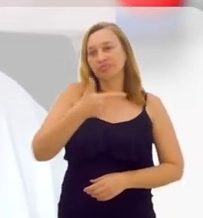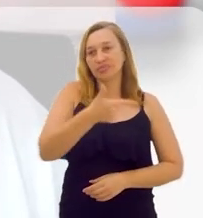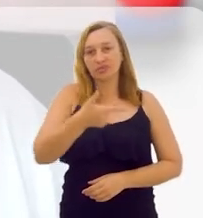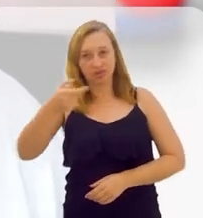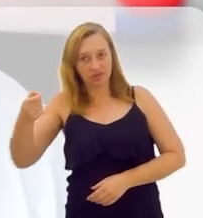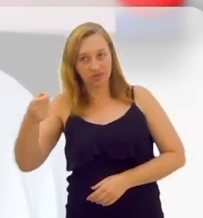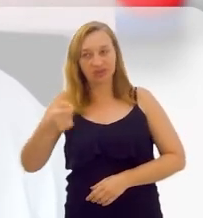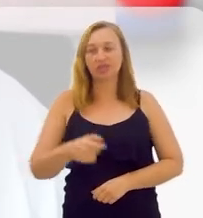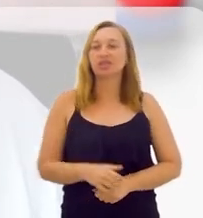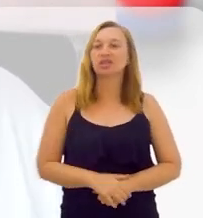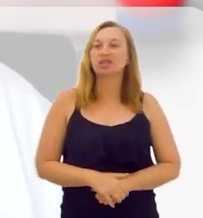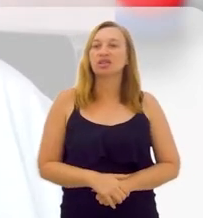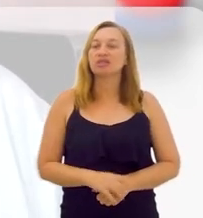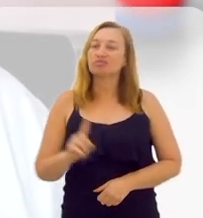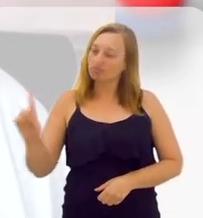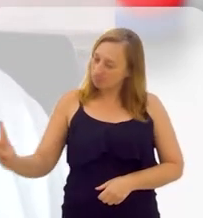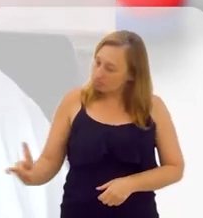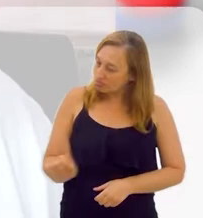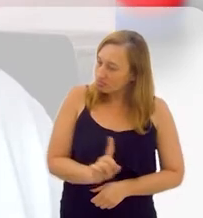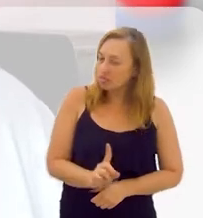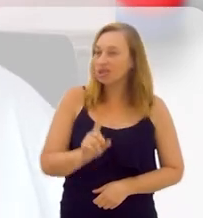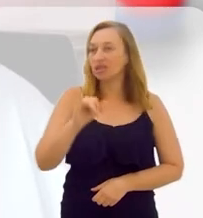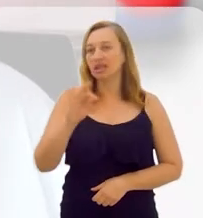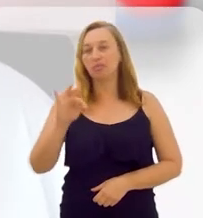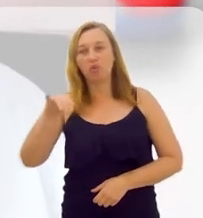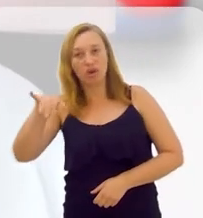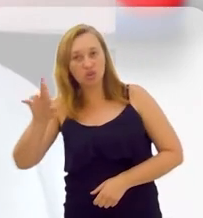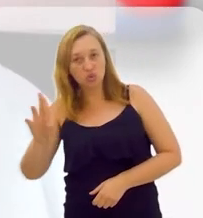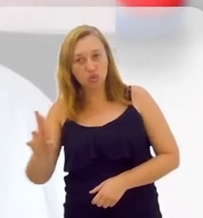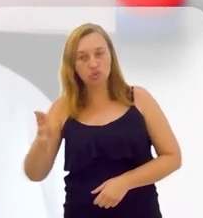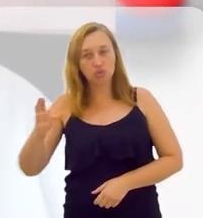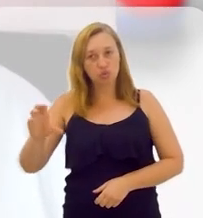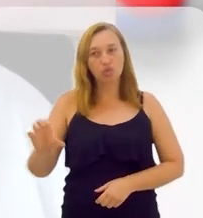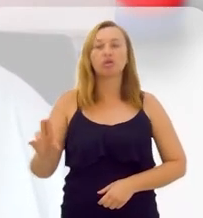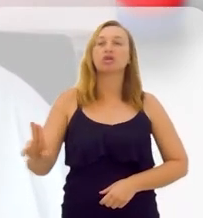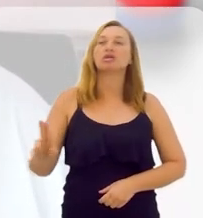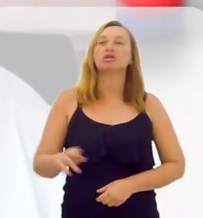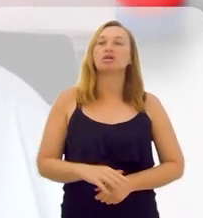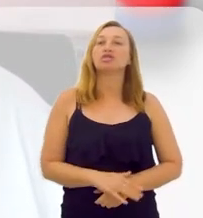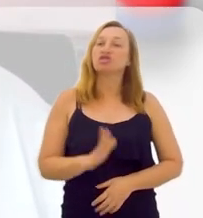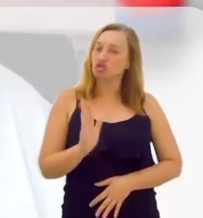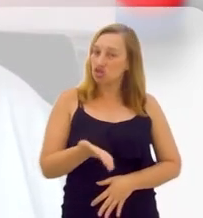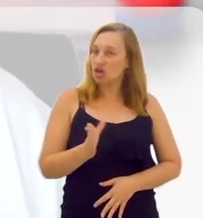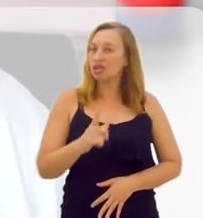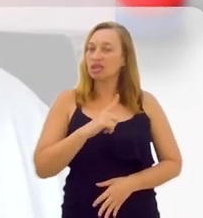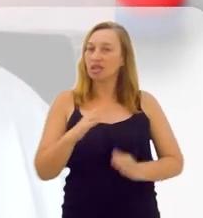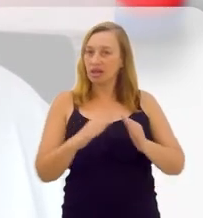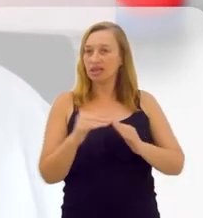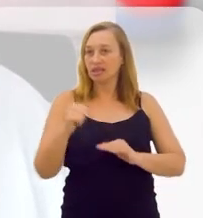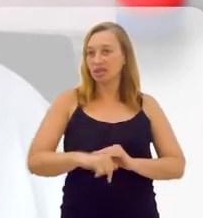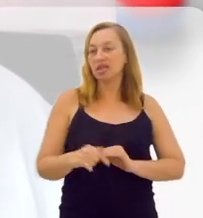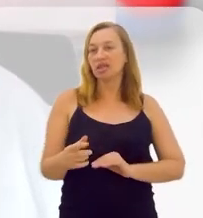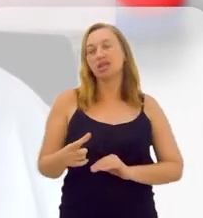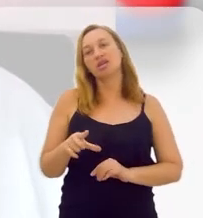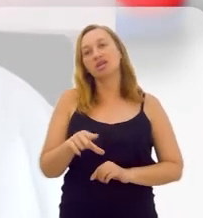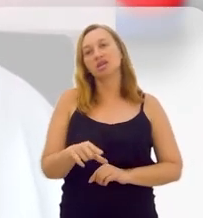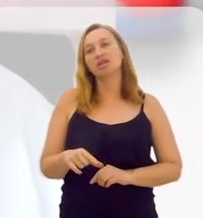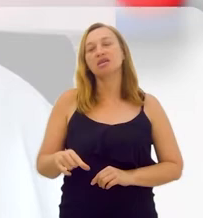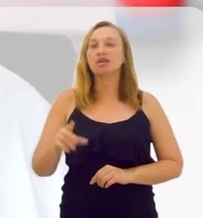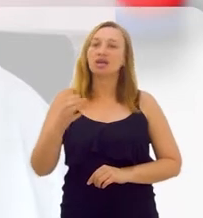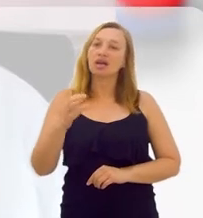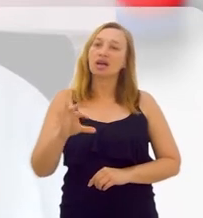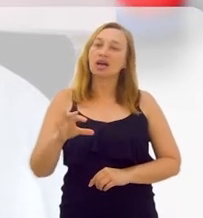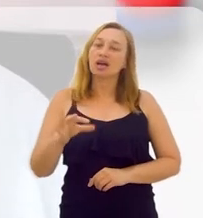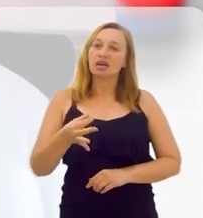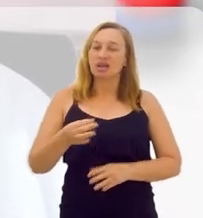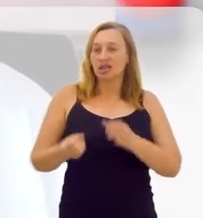de 2020, nós viemos para Itaipuaçu, porque nós já tínhamos casa aqui, e decidimos